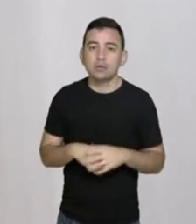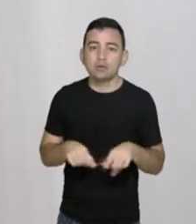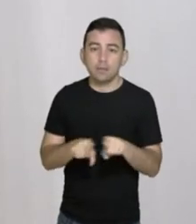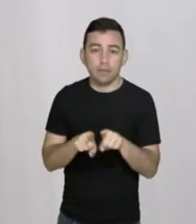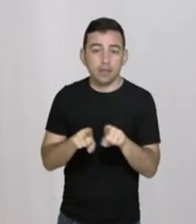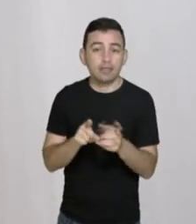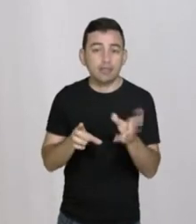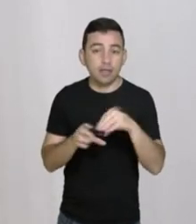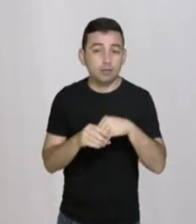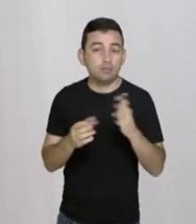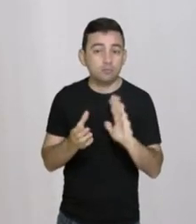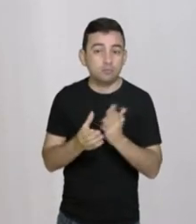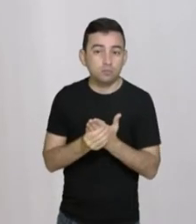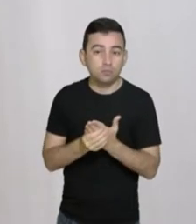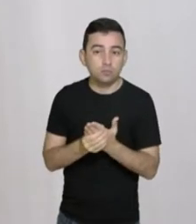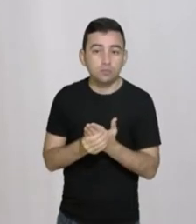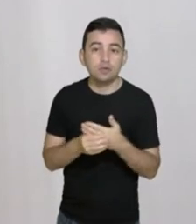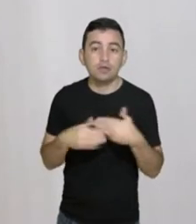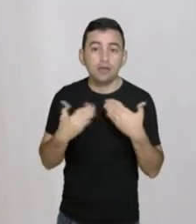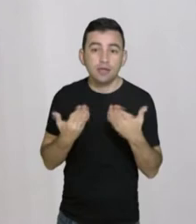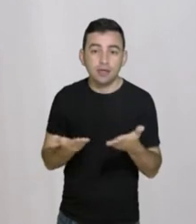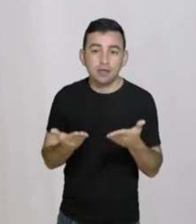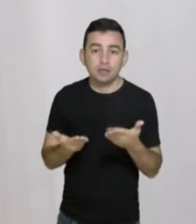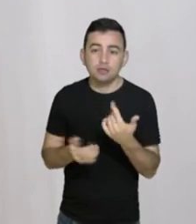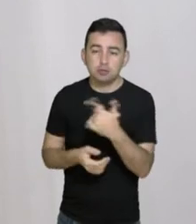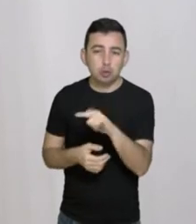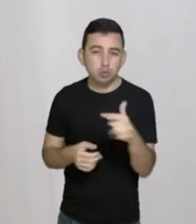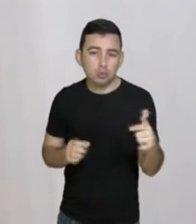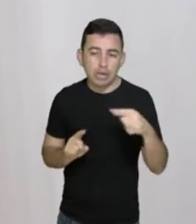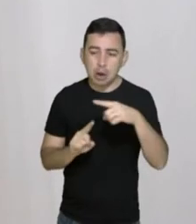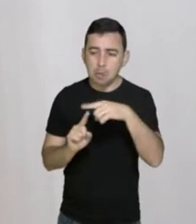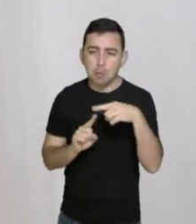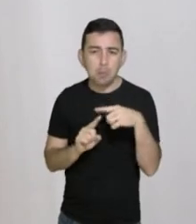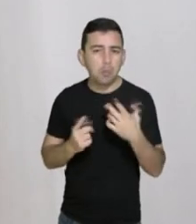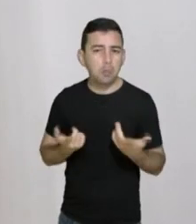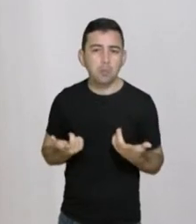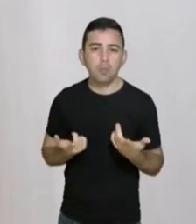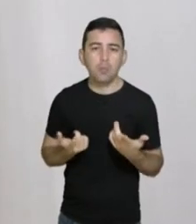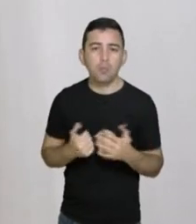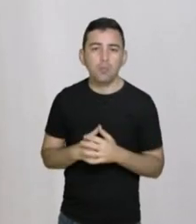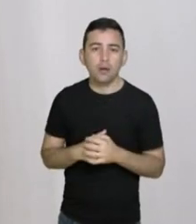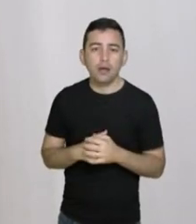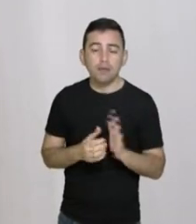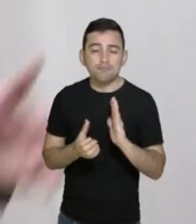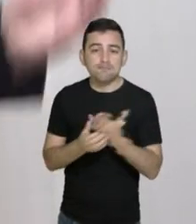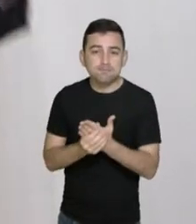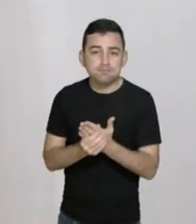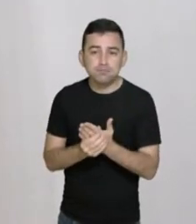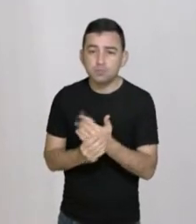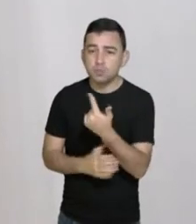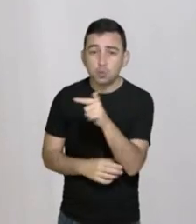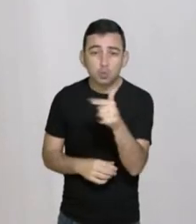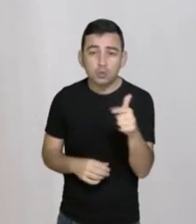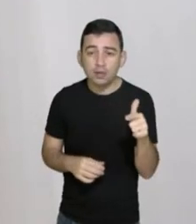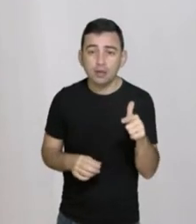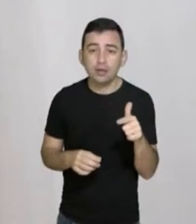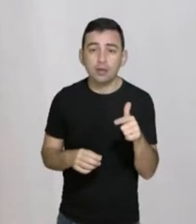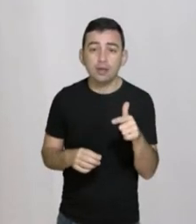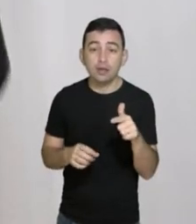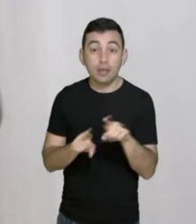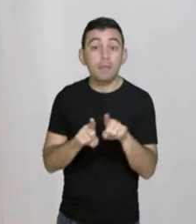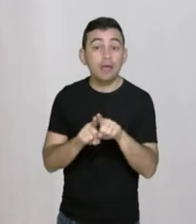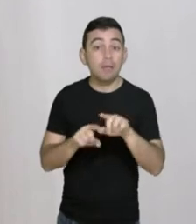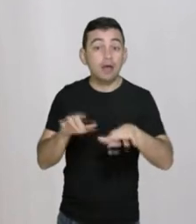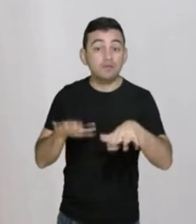inquérito, o inquérito que não tem tipificação, o inquérito que a qualquer momento inclui